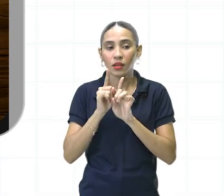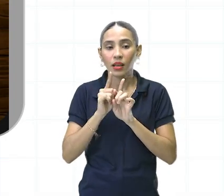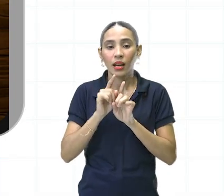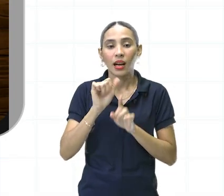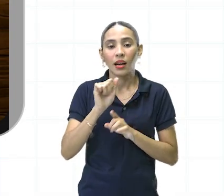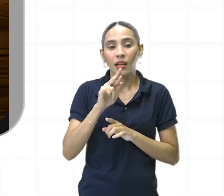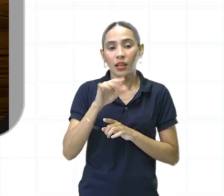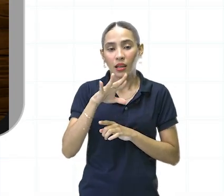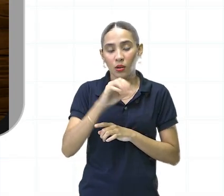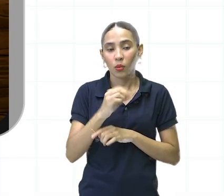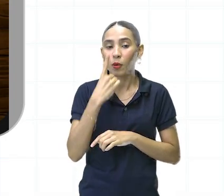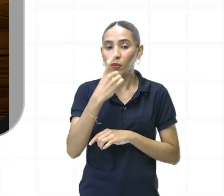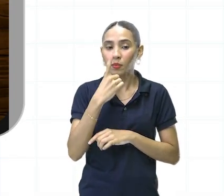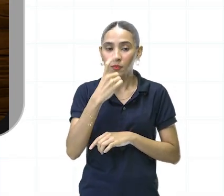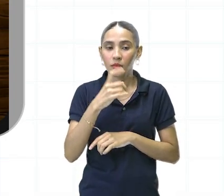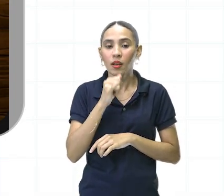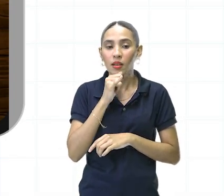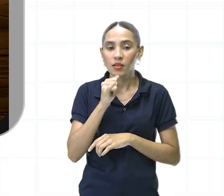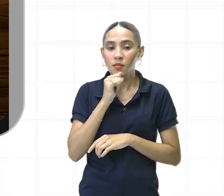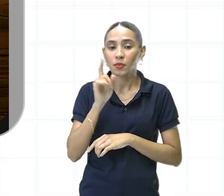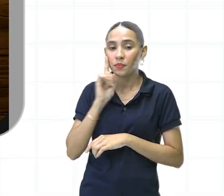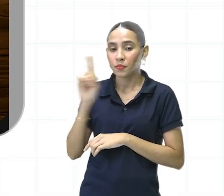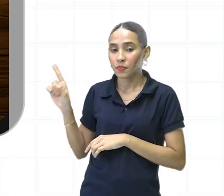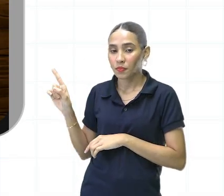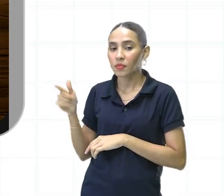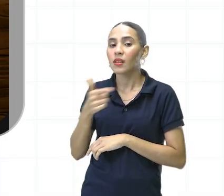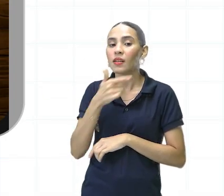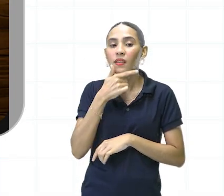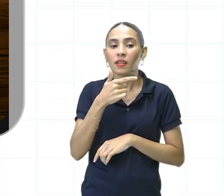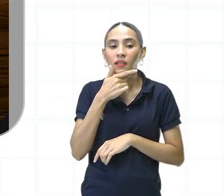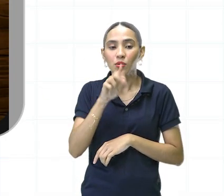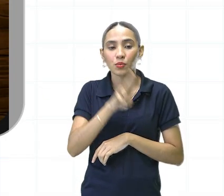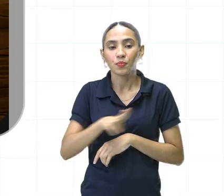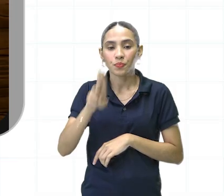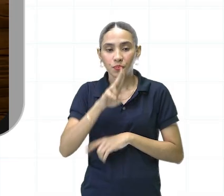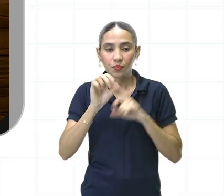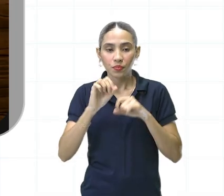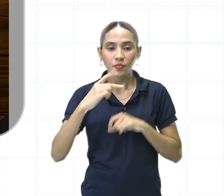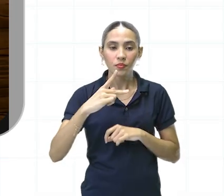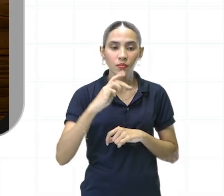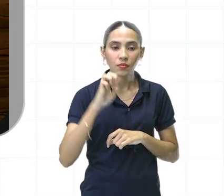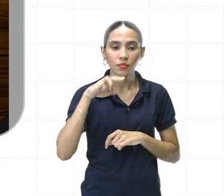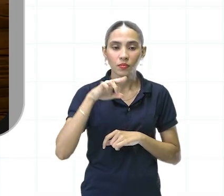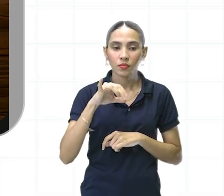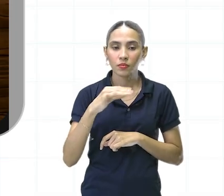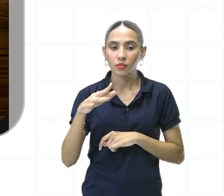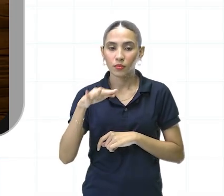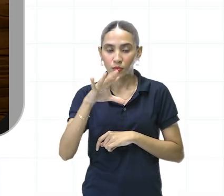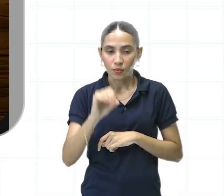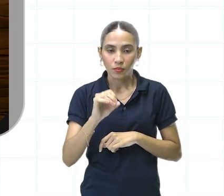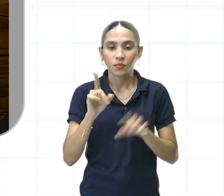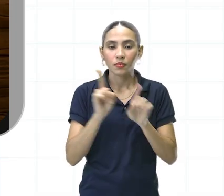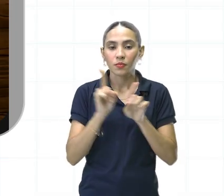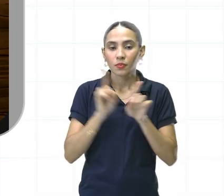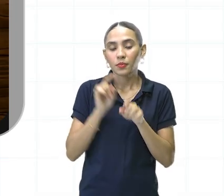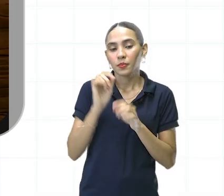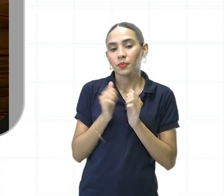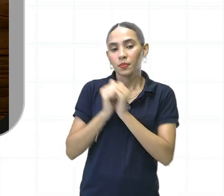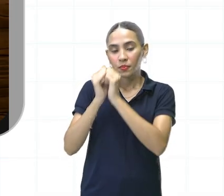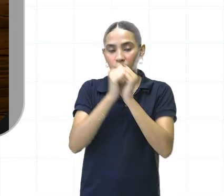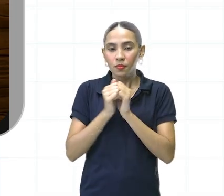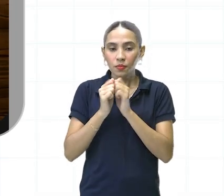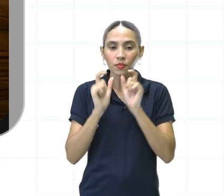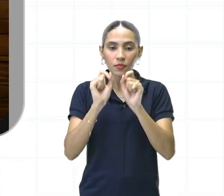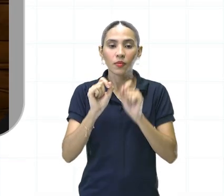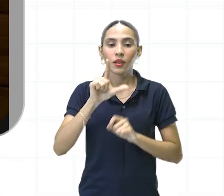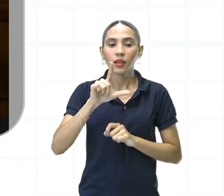Nós temos como os exemplos aí o queijo gorgonzola, né, que usa o penicillium para criar as veias azuis, né, junto com